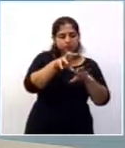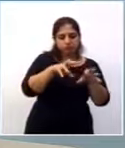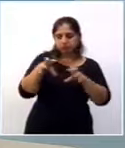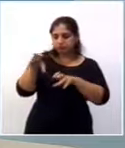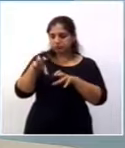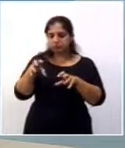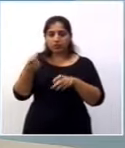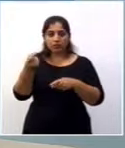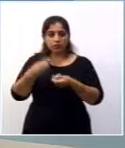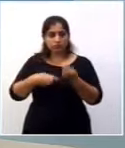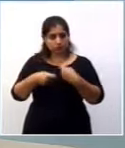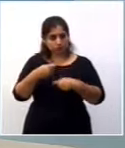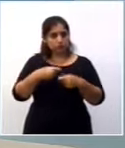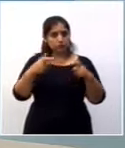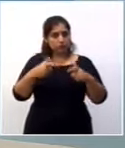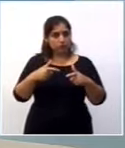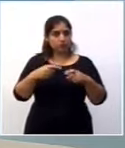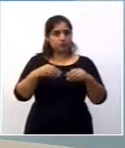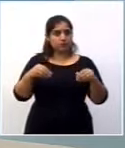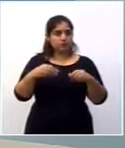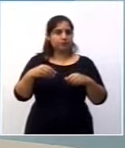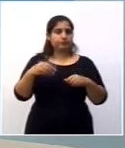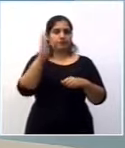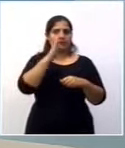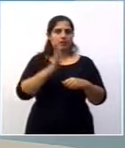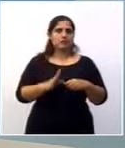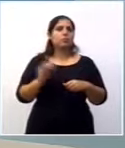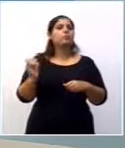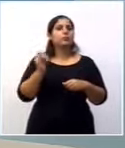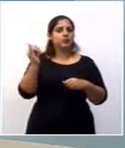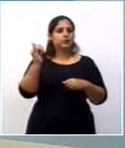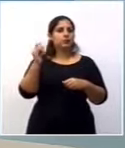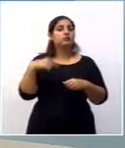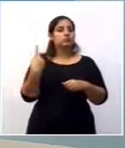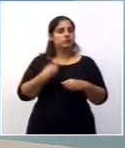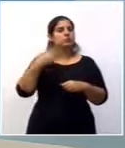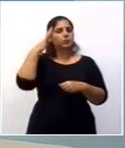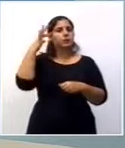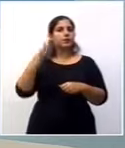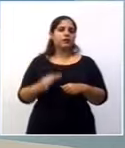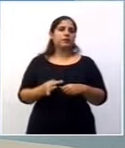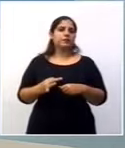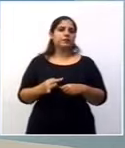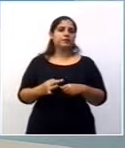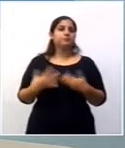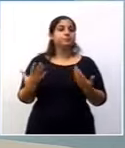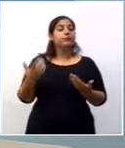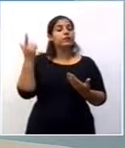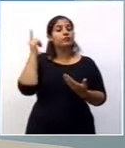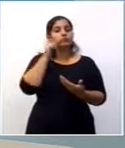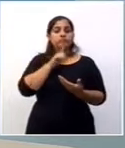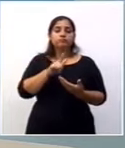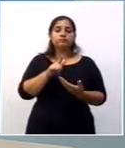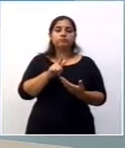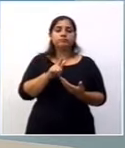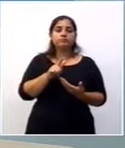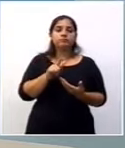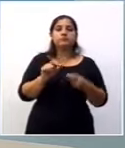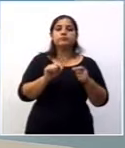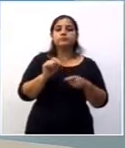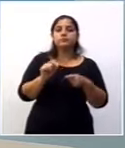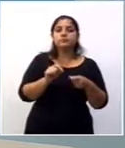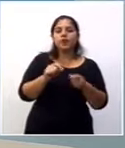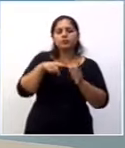econômica, geoeconômica do território brasileiro, que é tão importante a gente compreender para que a gente consiga fazer